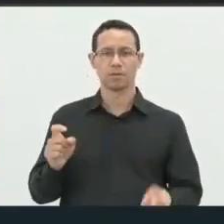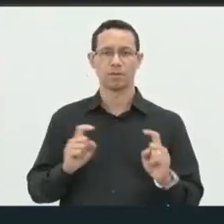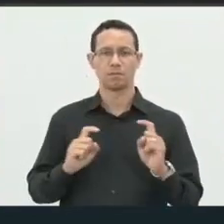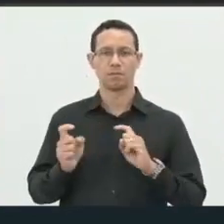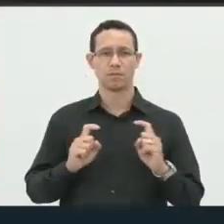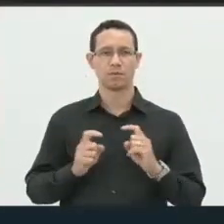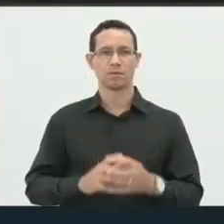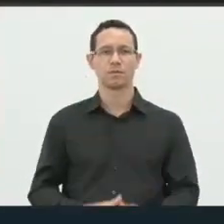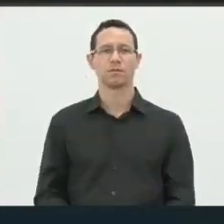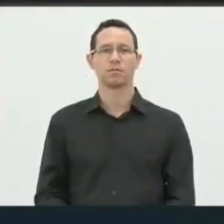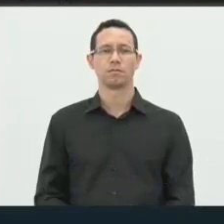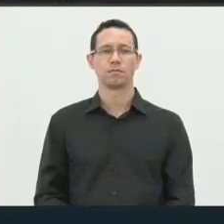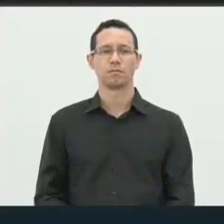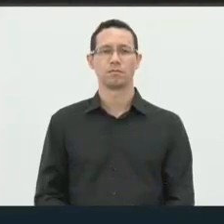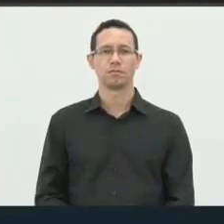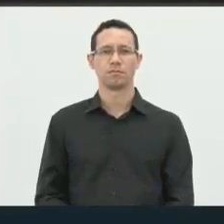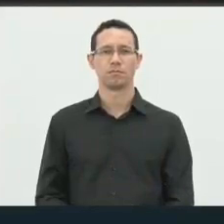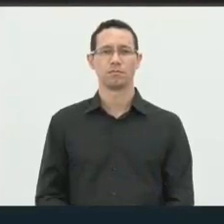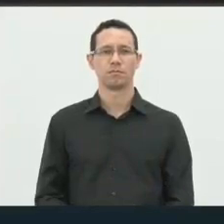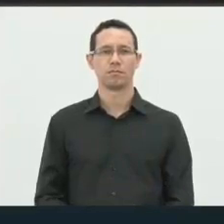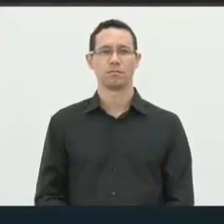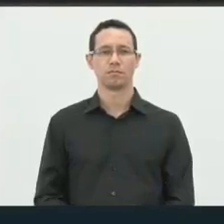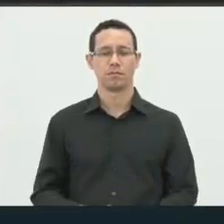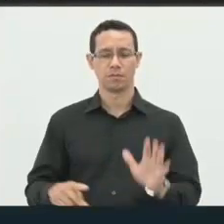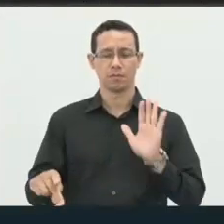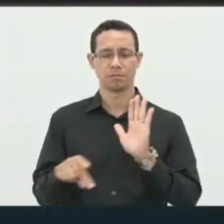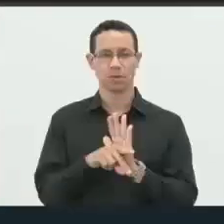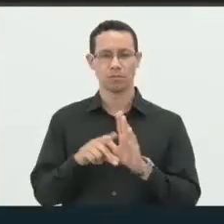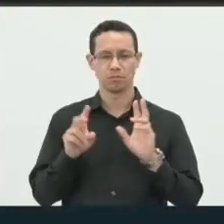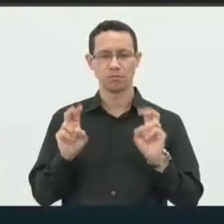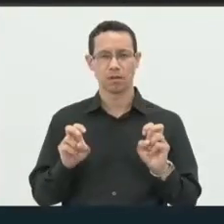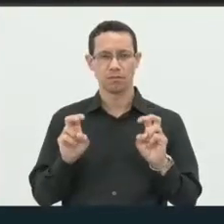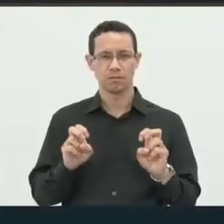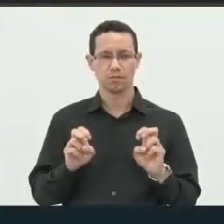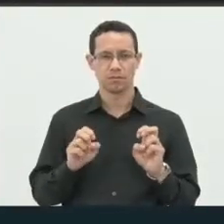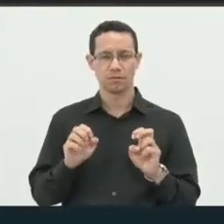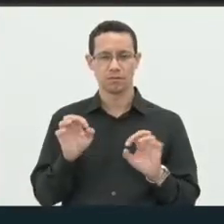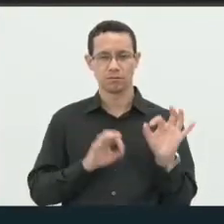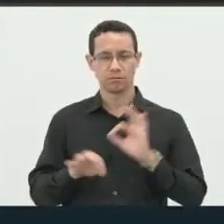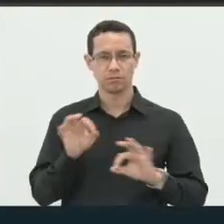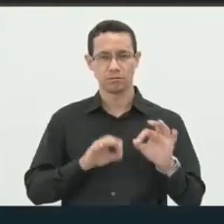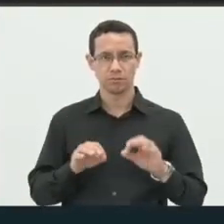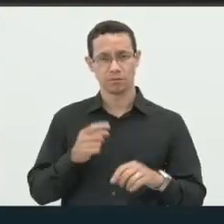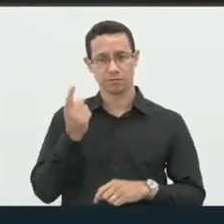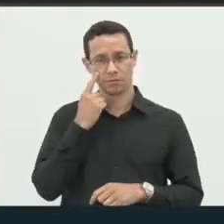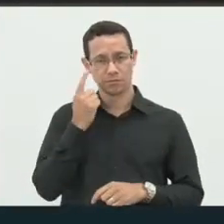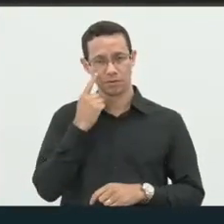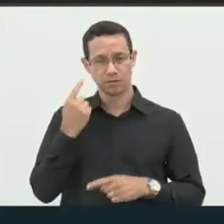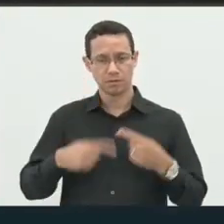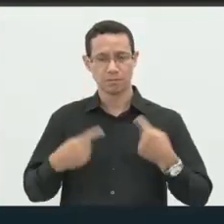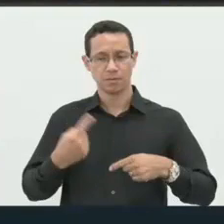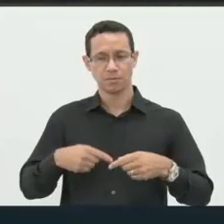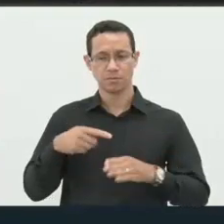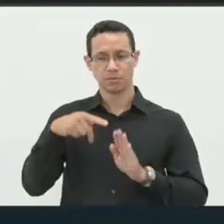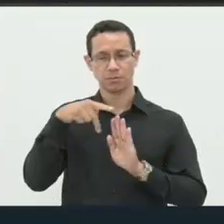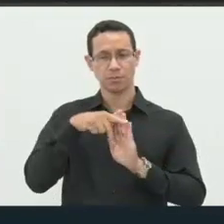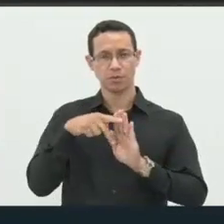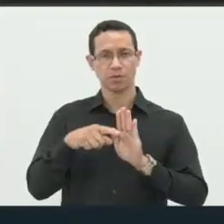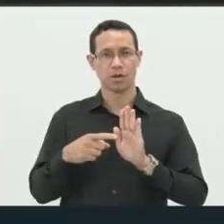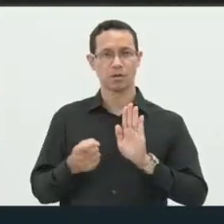pertinente essa semana fazer a deliberação dos projetos ou votação dos projetos que estejam na pauta